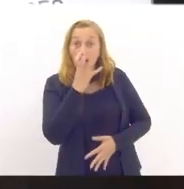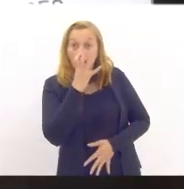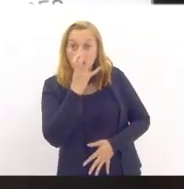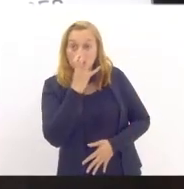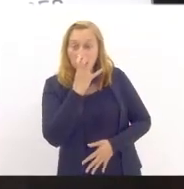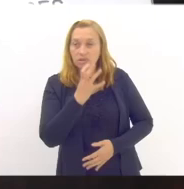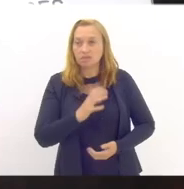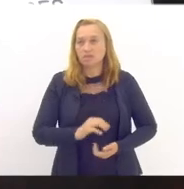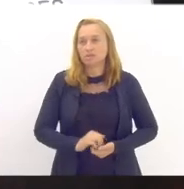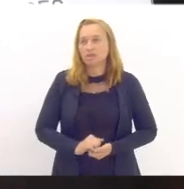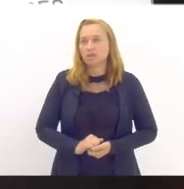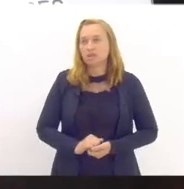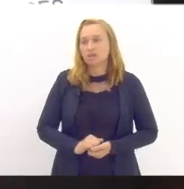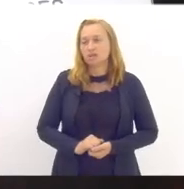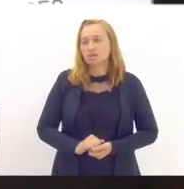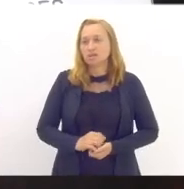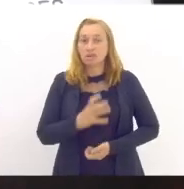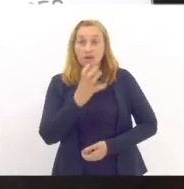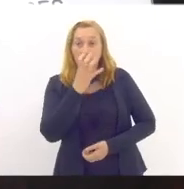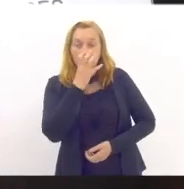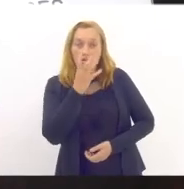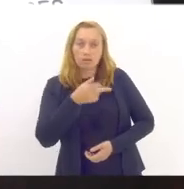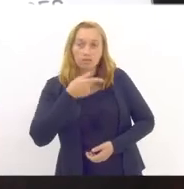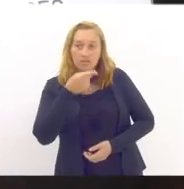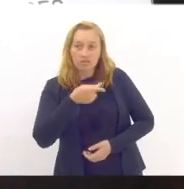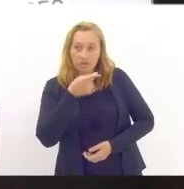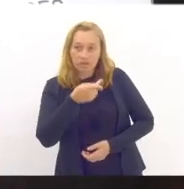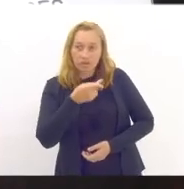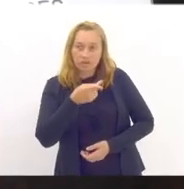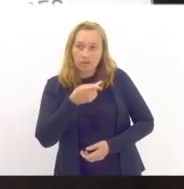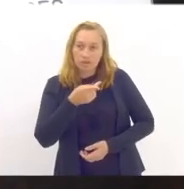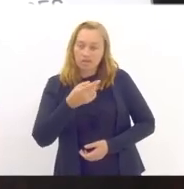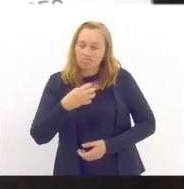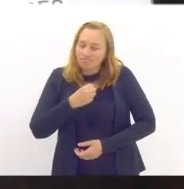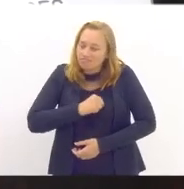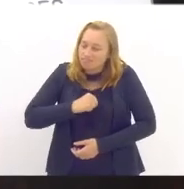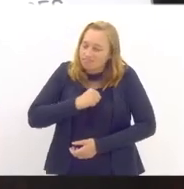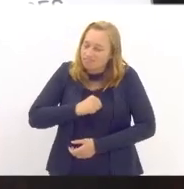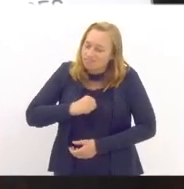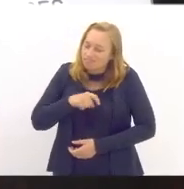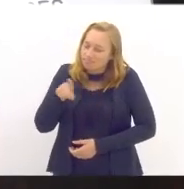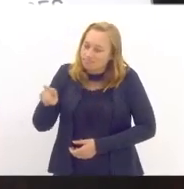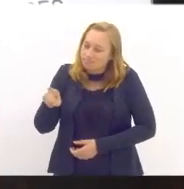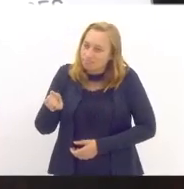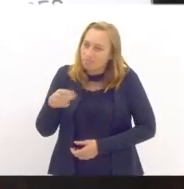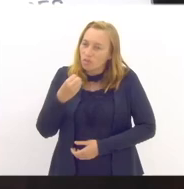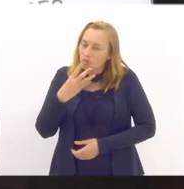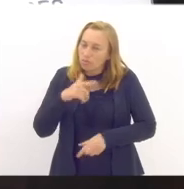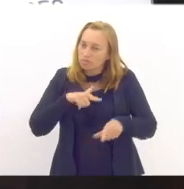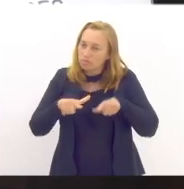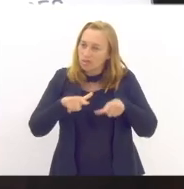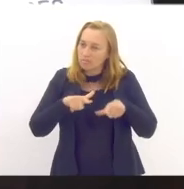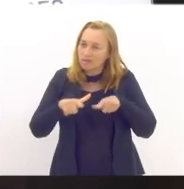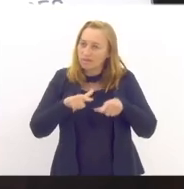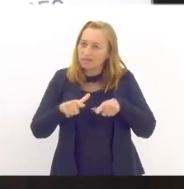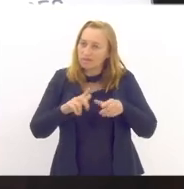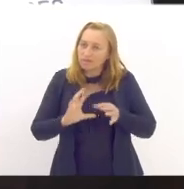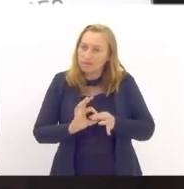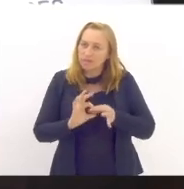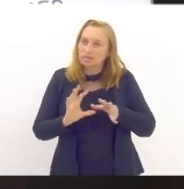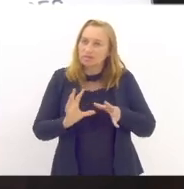falei. Me curvo para dizer, a gente sente falta de você, você fez um belo trabalho e deixou